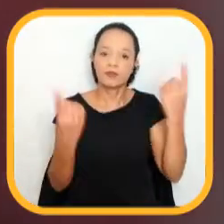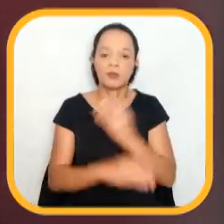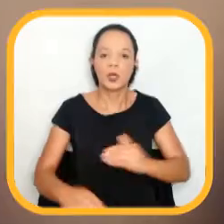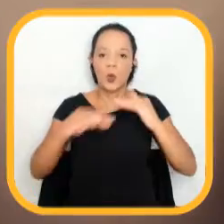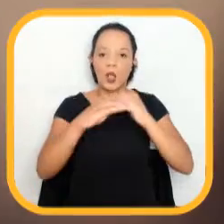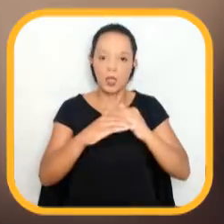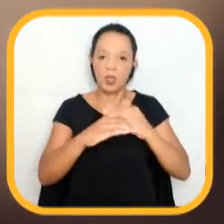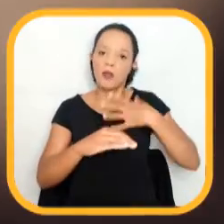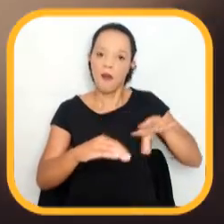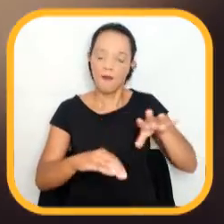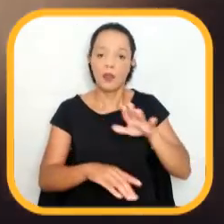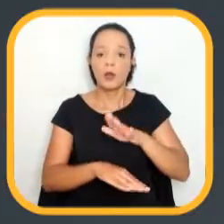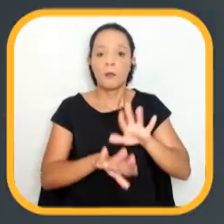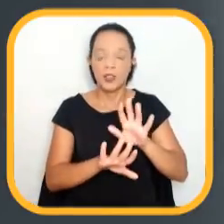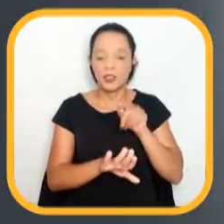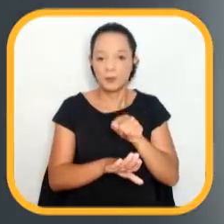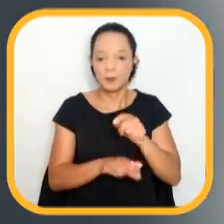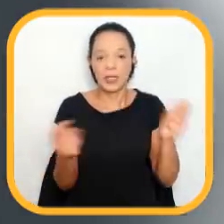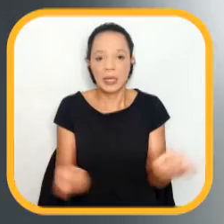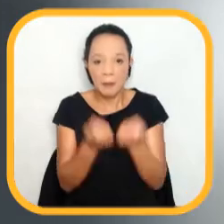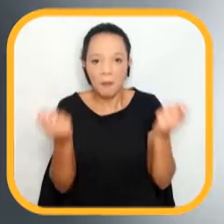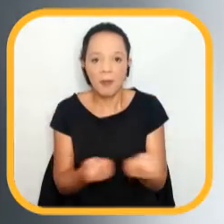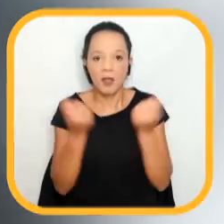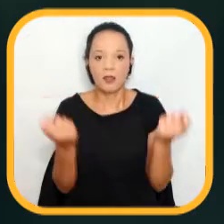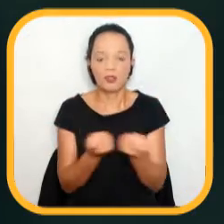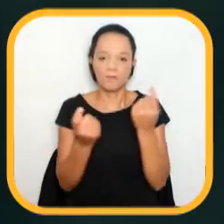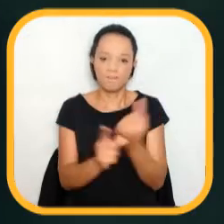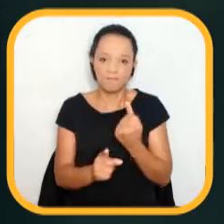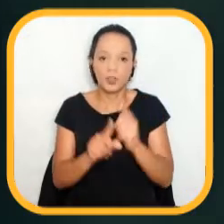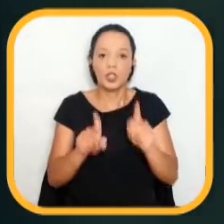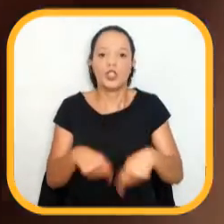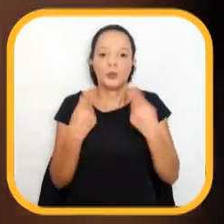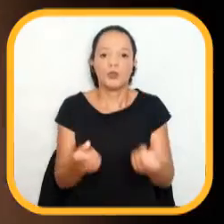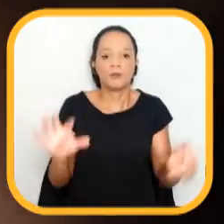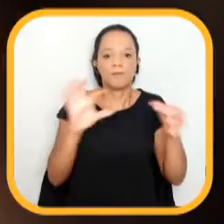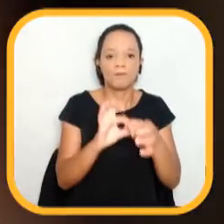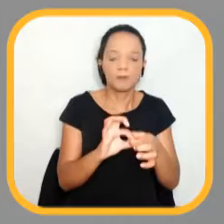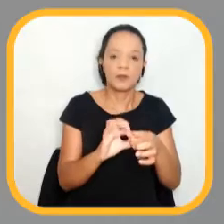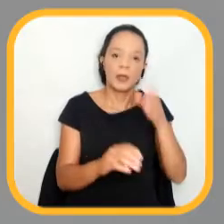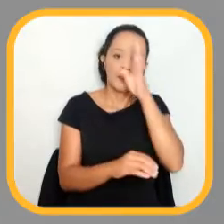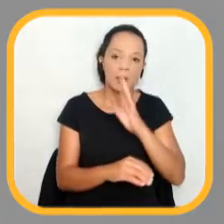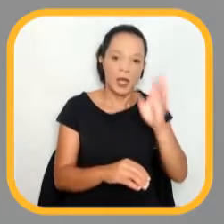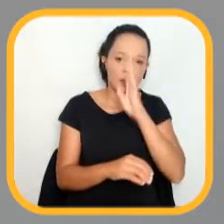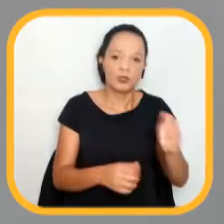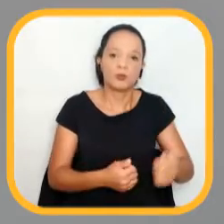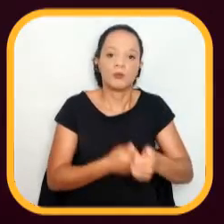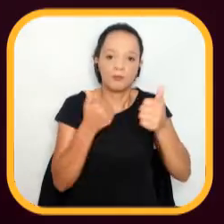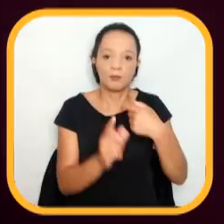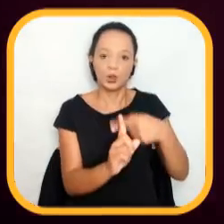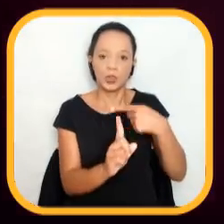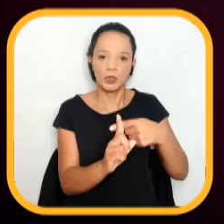passar uma mensagem de igualdade cá para fora. O que falta é que estas campanhas publicitárias sejam depois associadas a boas